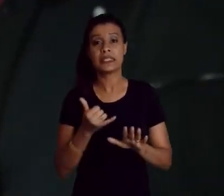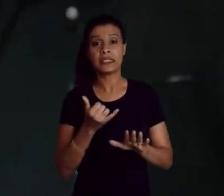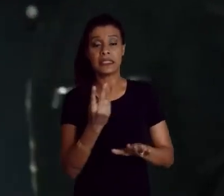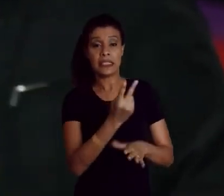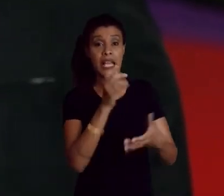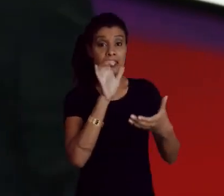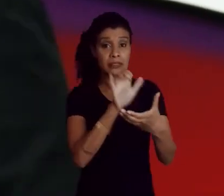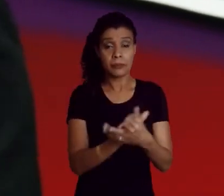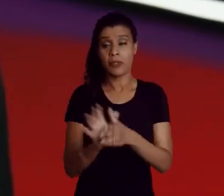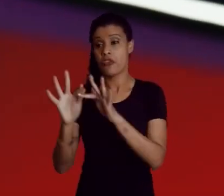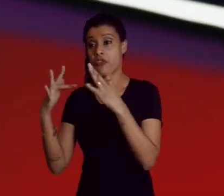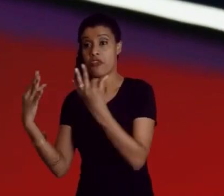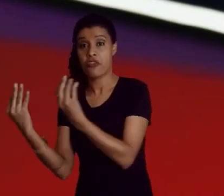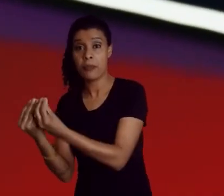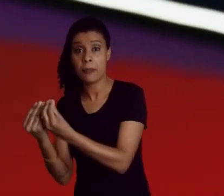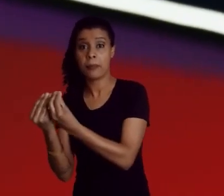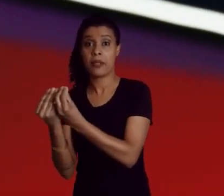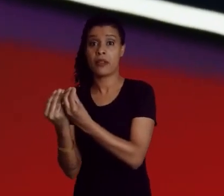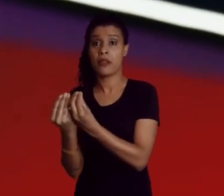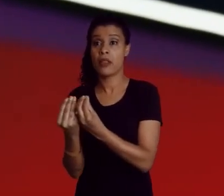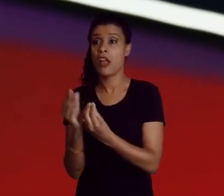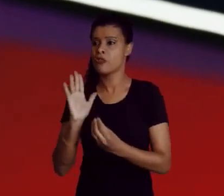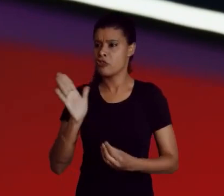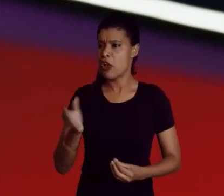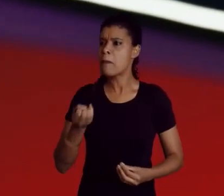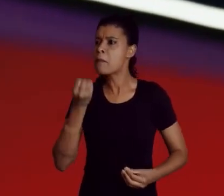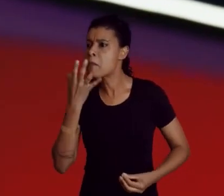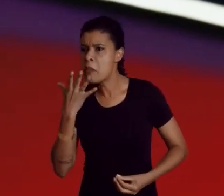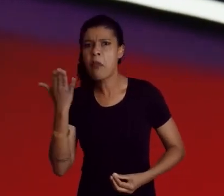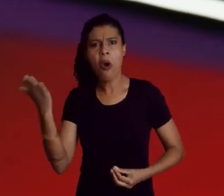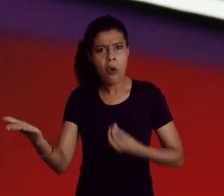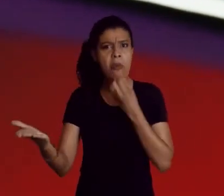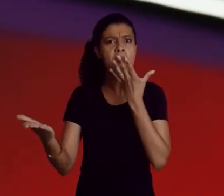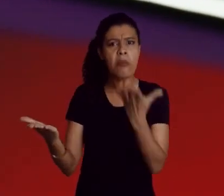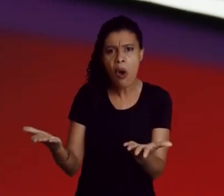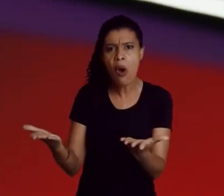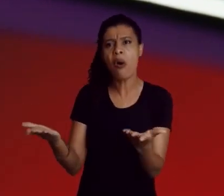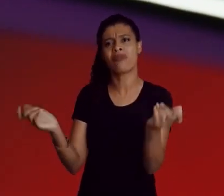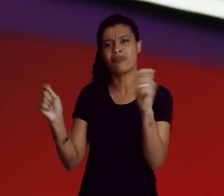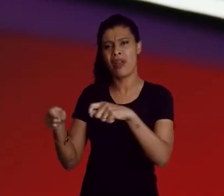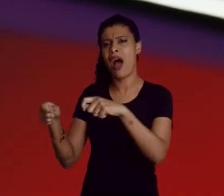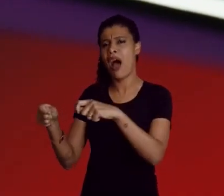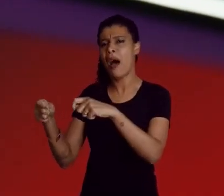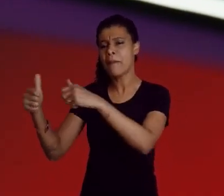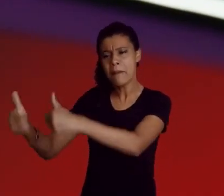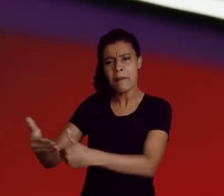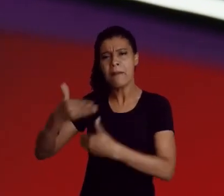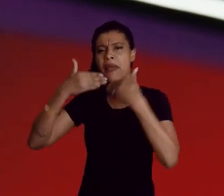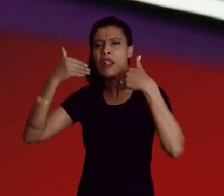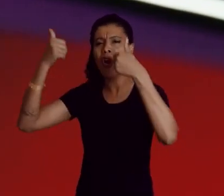tão ruim que não possa ser restaurado. Então, há jeito, há formas, há um dedo de